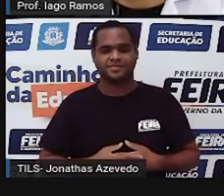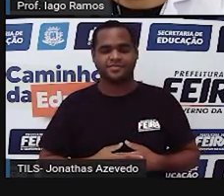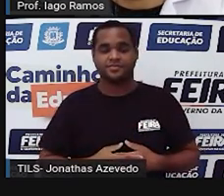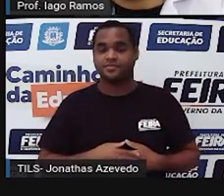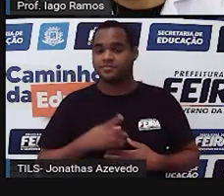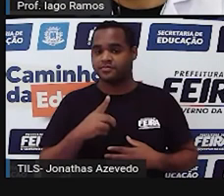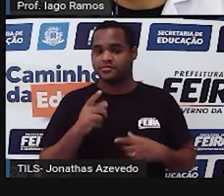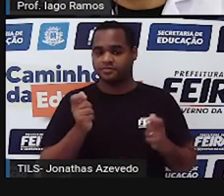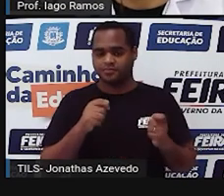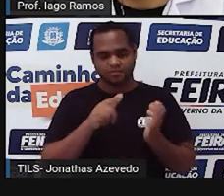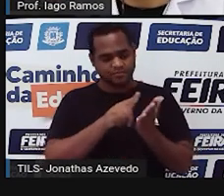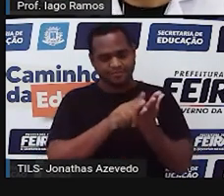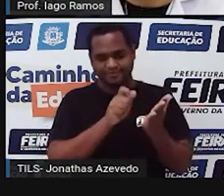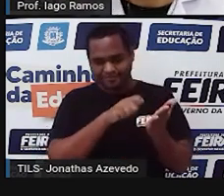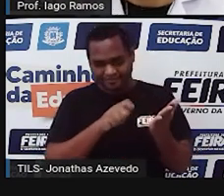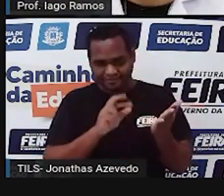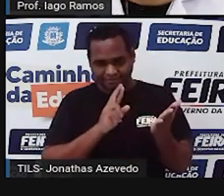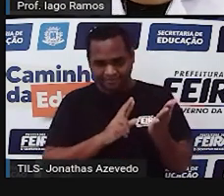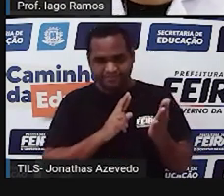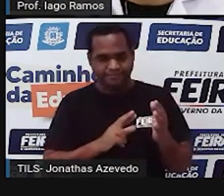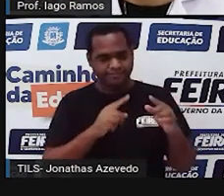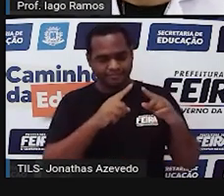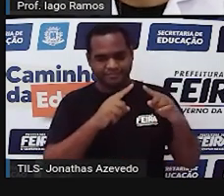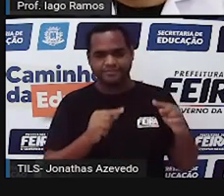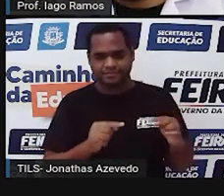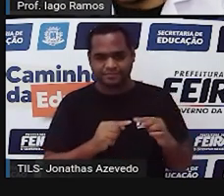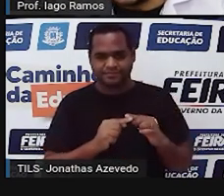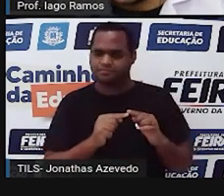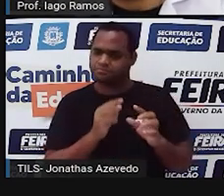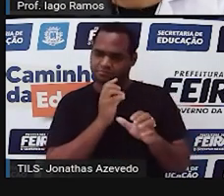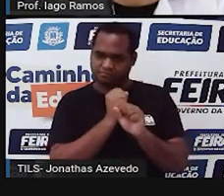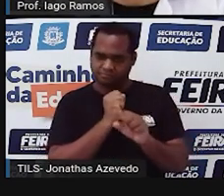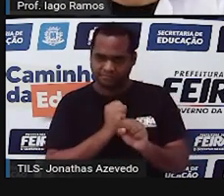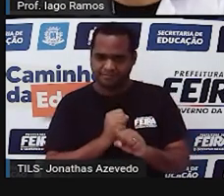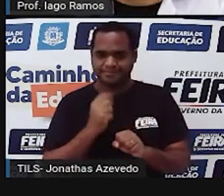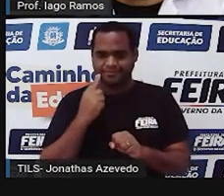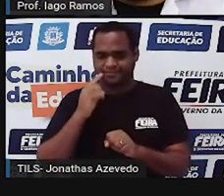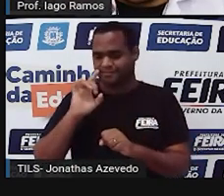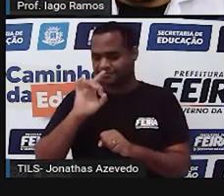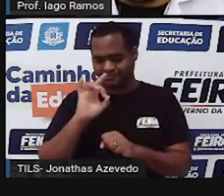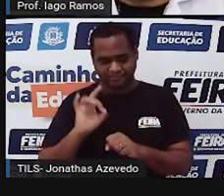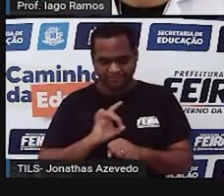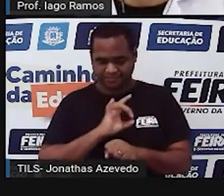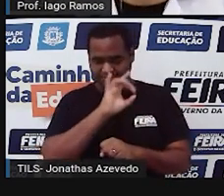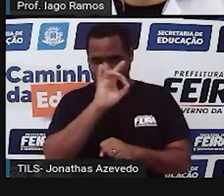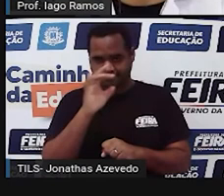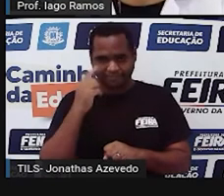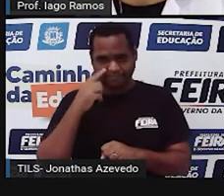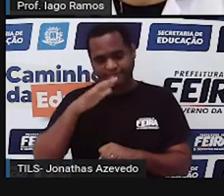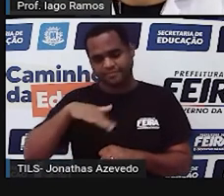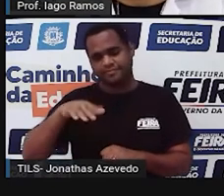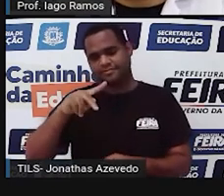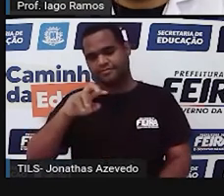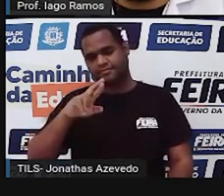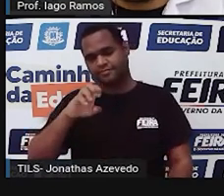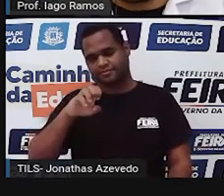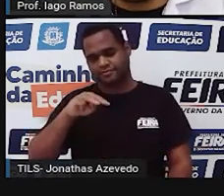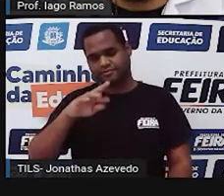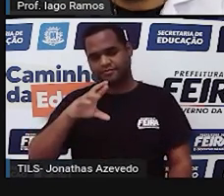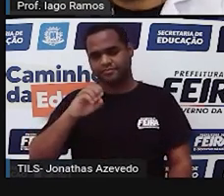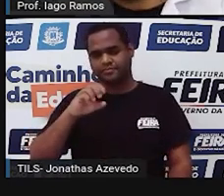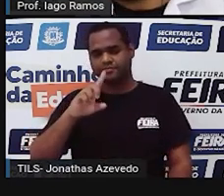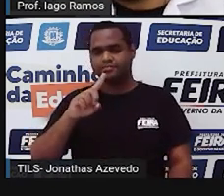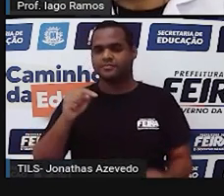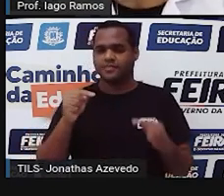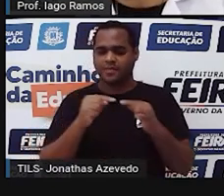e você pode rascunhar um retângulo colocar as medidas como calcular o perímetro da mesma